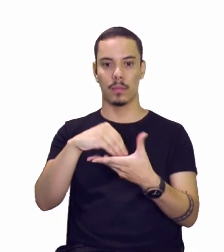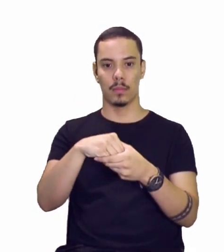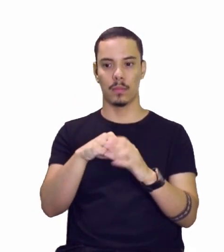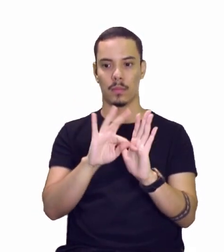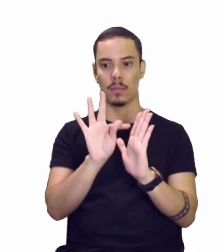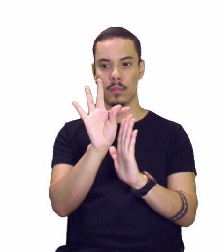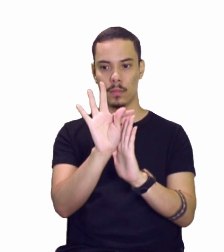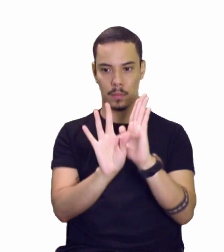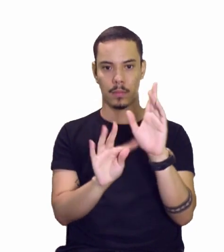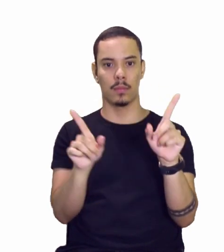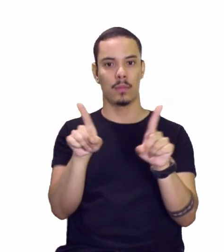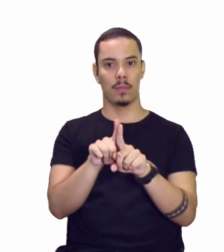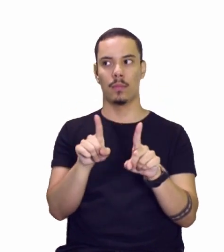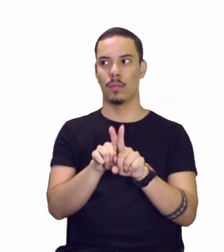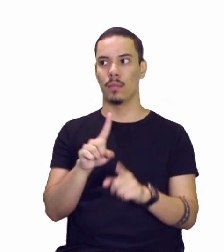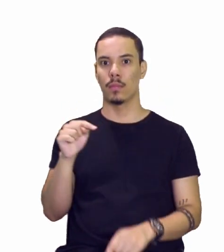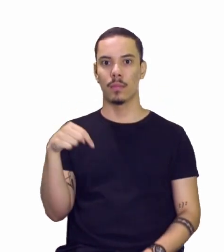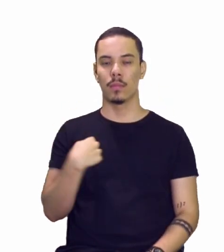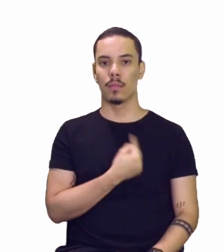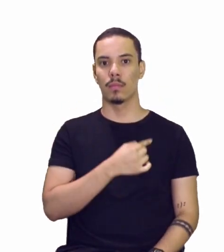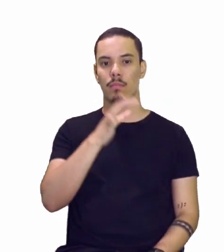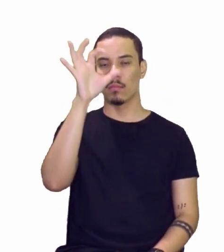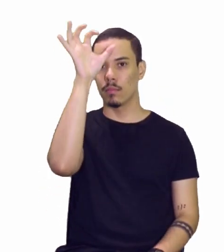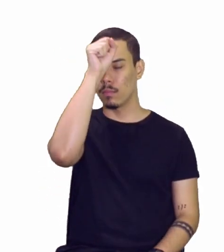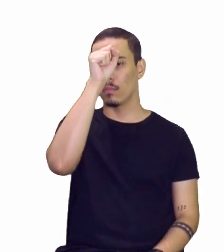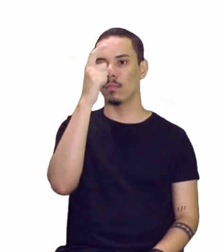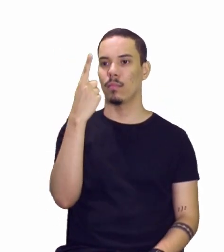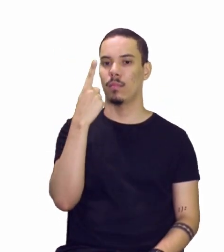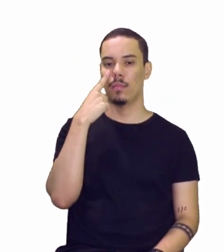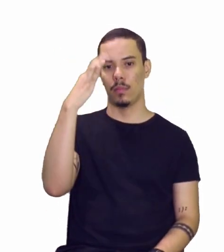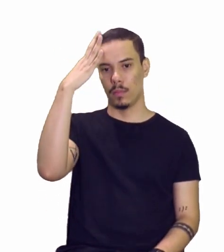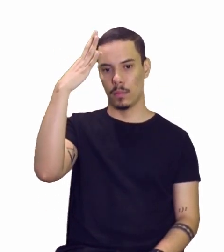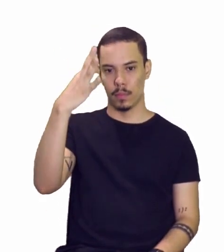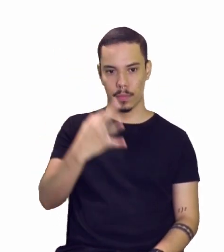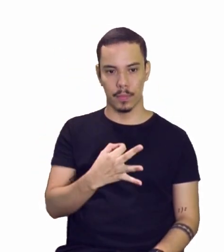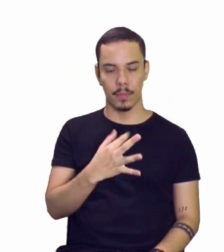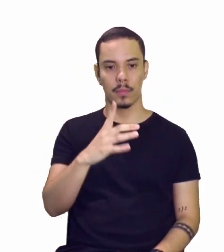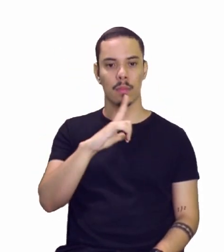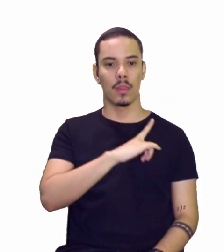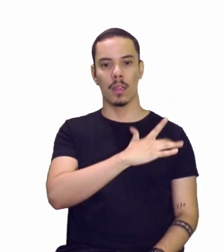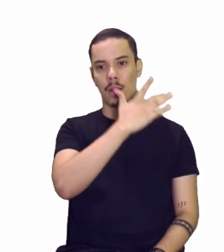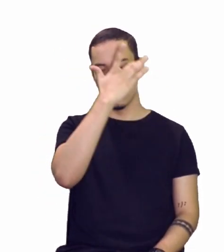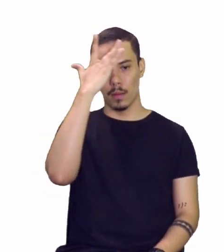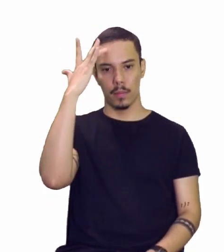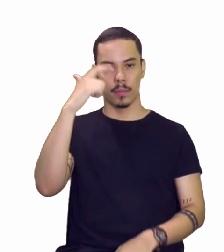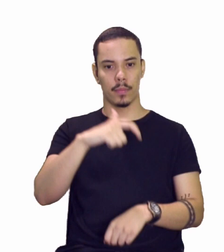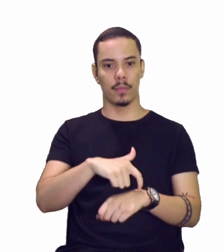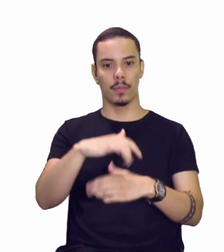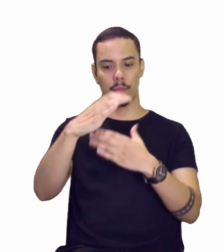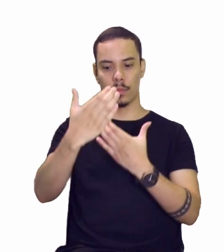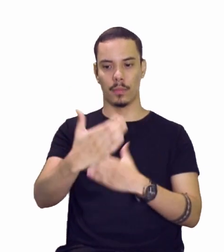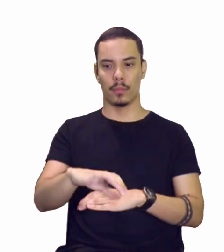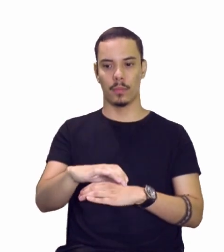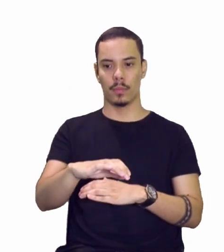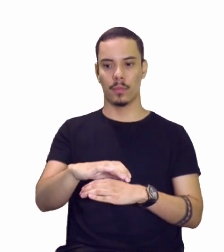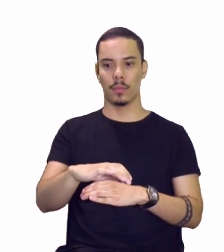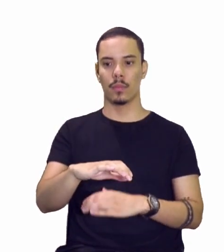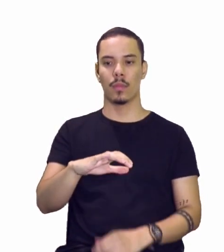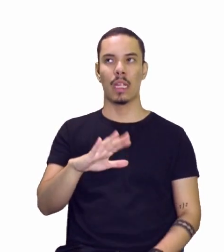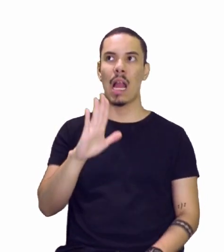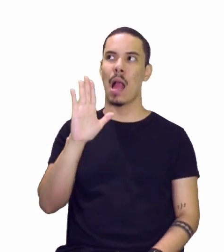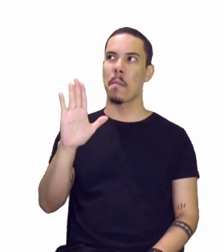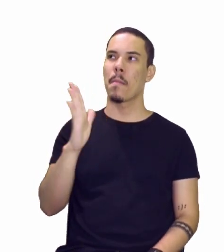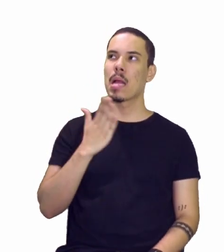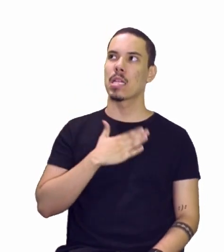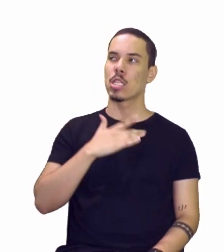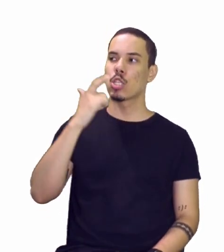também. Aprenda a observar mapa. Já teve gente lá na hora da prova de um concurso. Ah, mas professor, eu estou tão